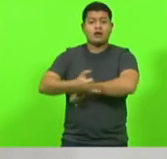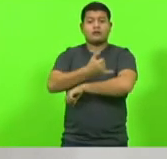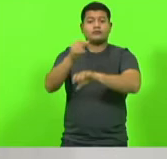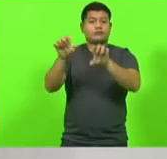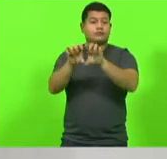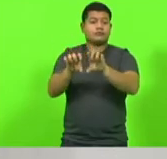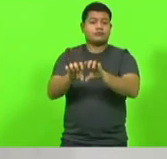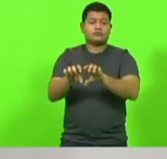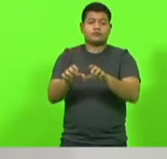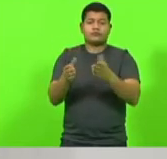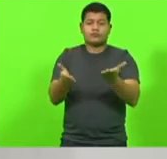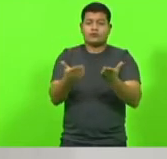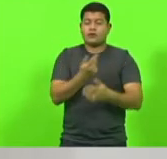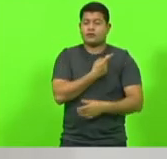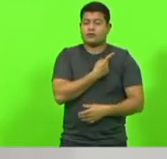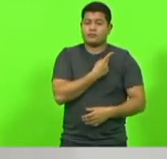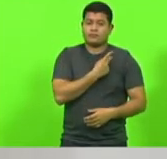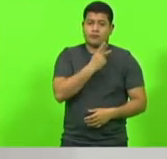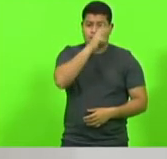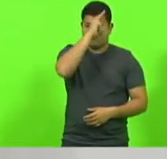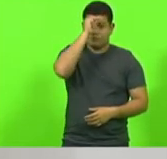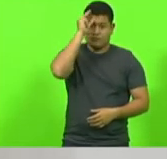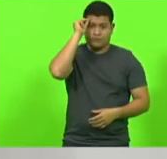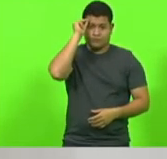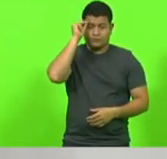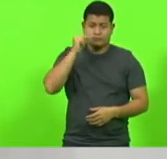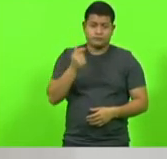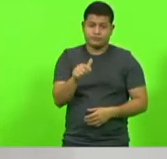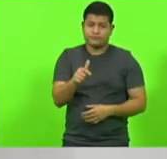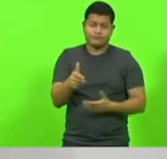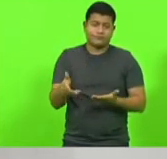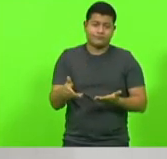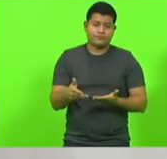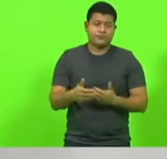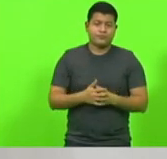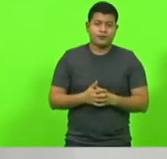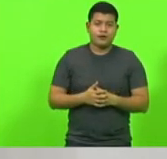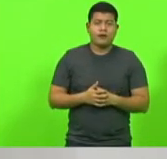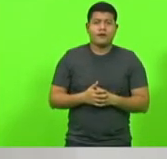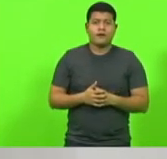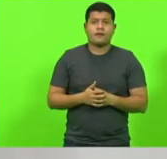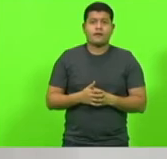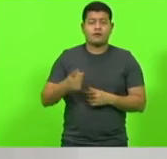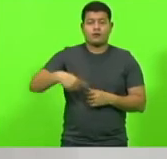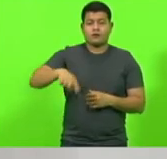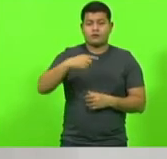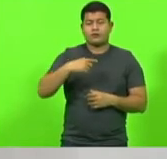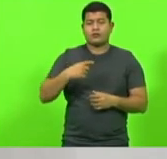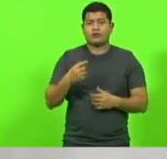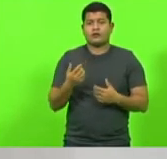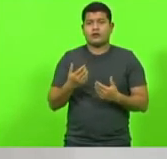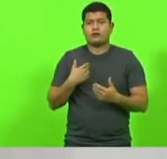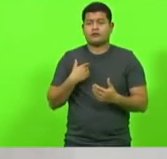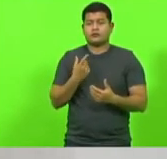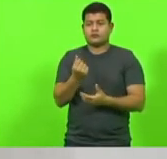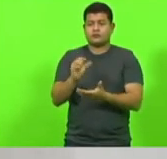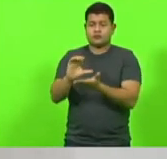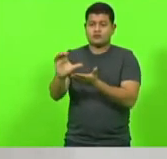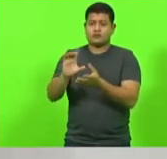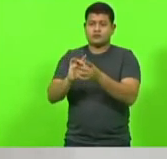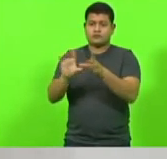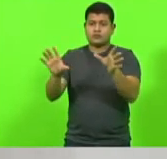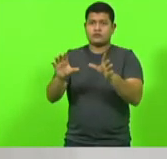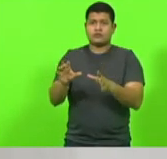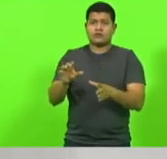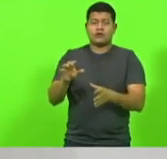a prefeitura pode fornecer. Nós levamos agora recursos de emendas para o município de